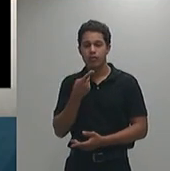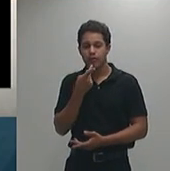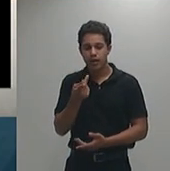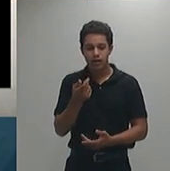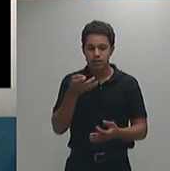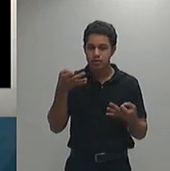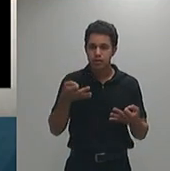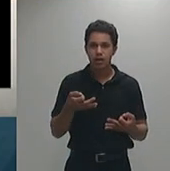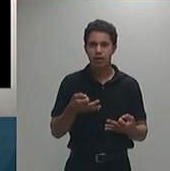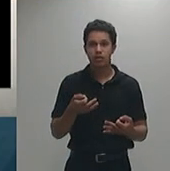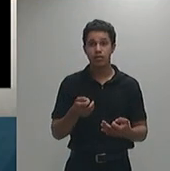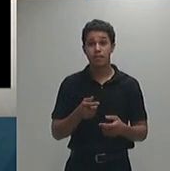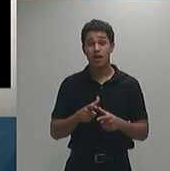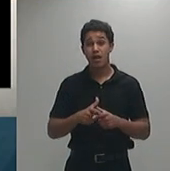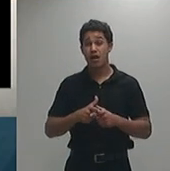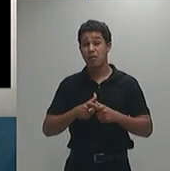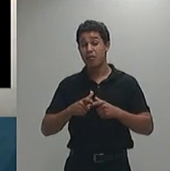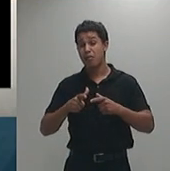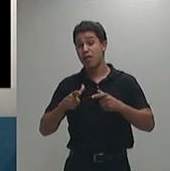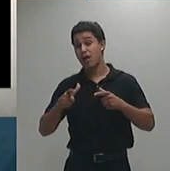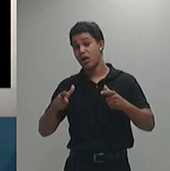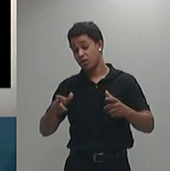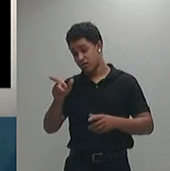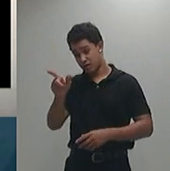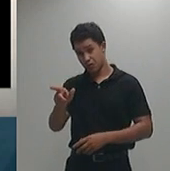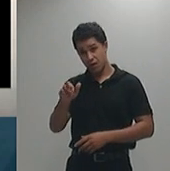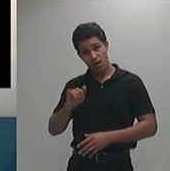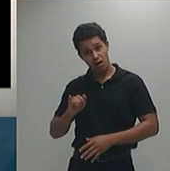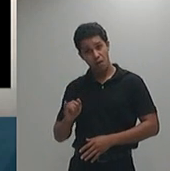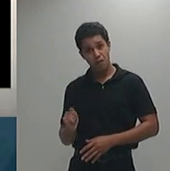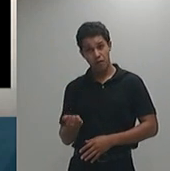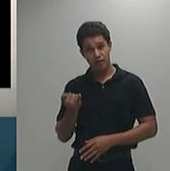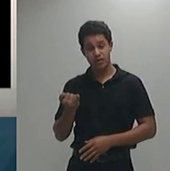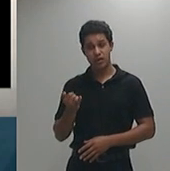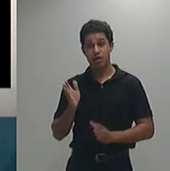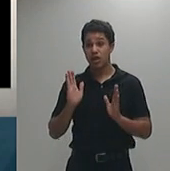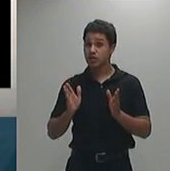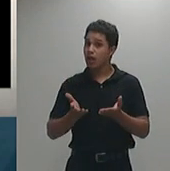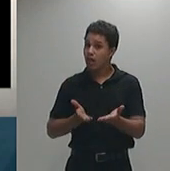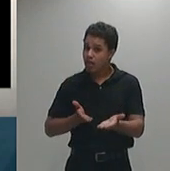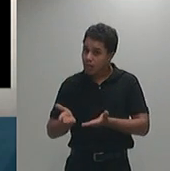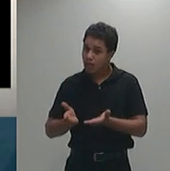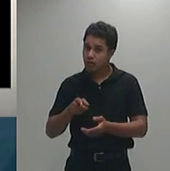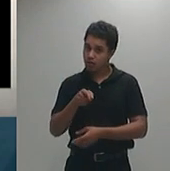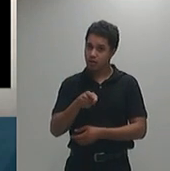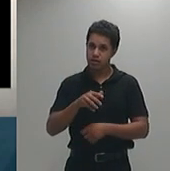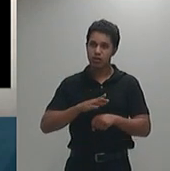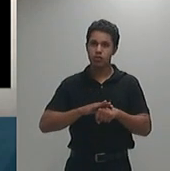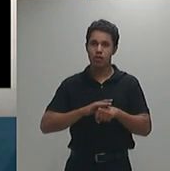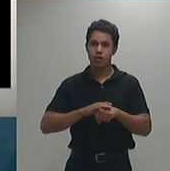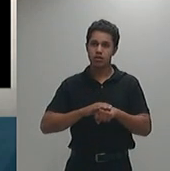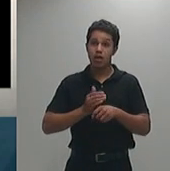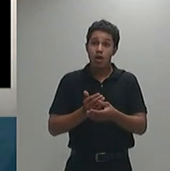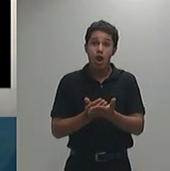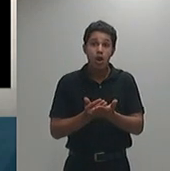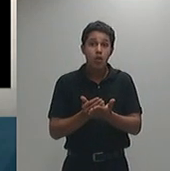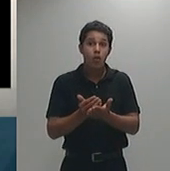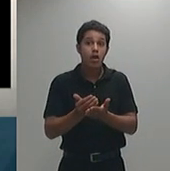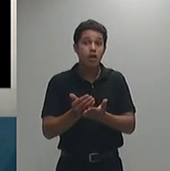os beneficiários já estão se tratando dessas doenças e o início do tratamento